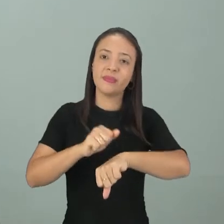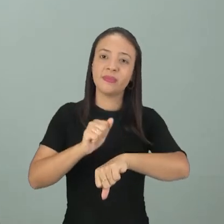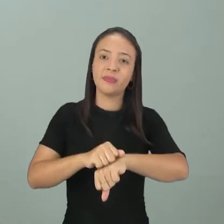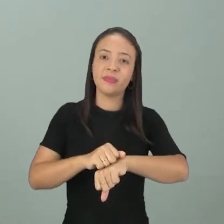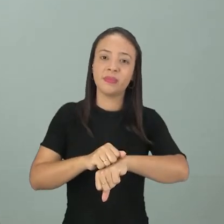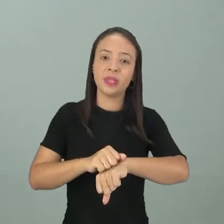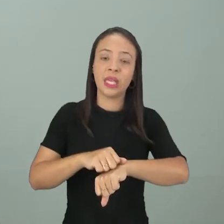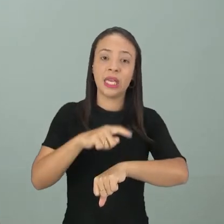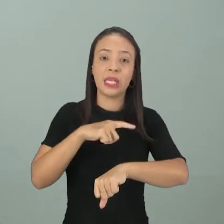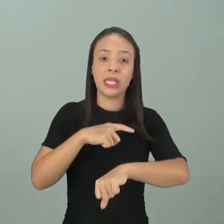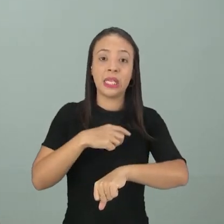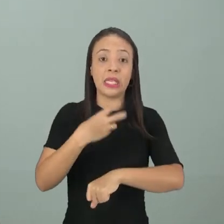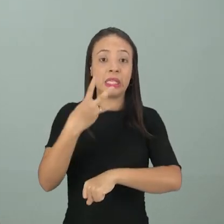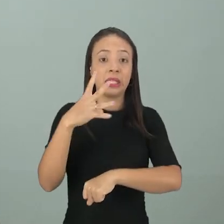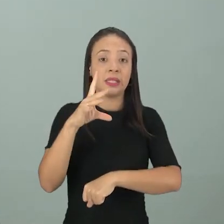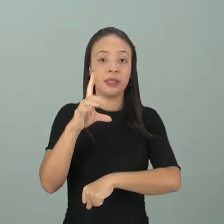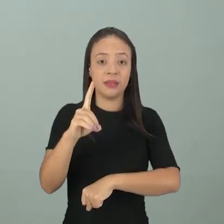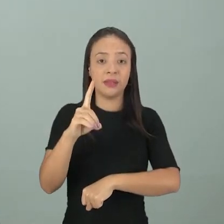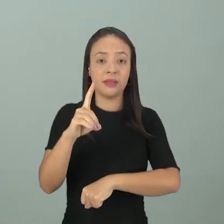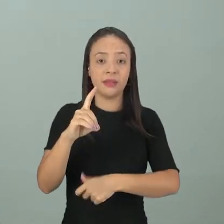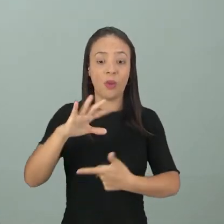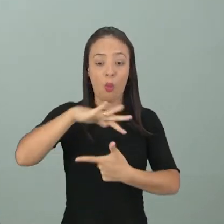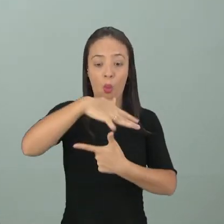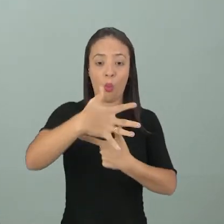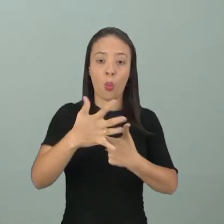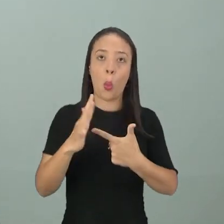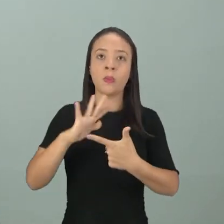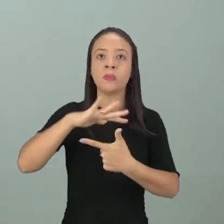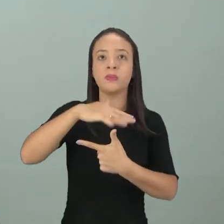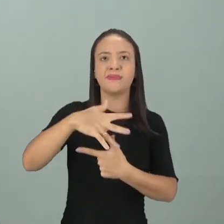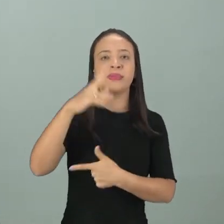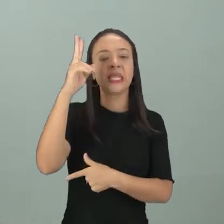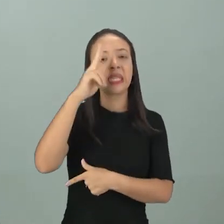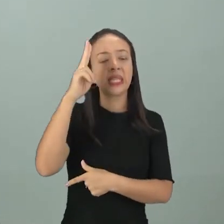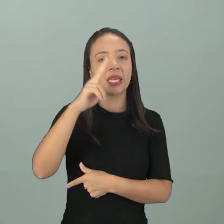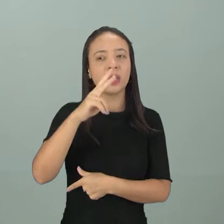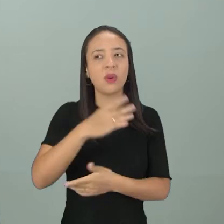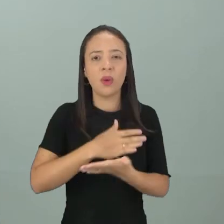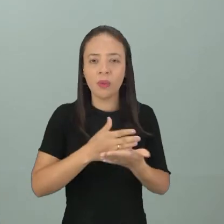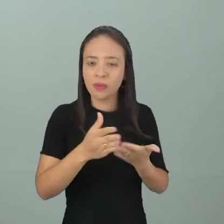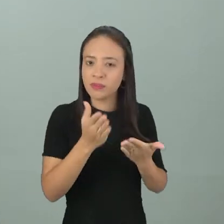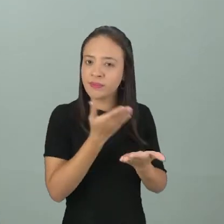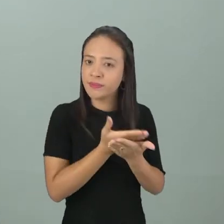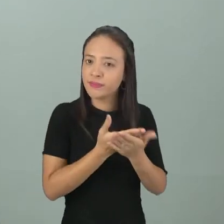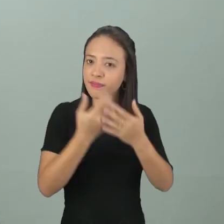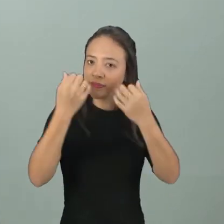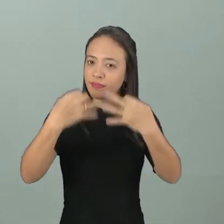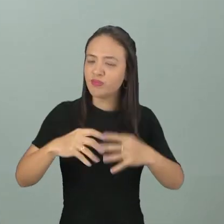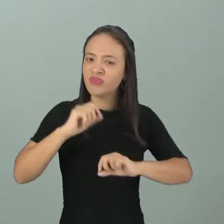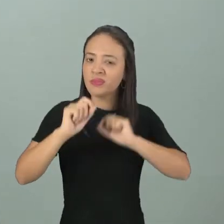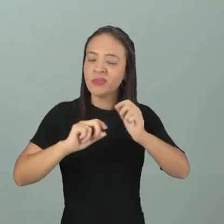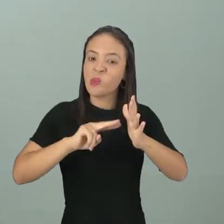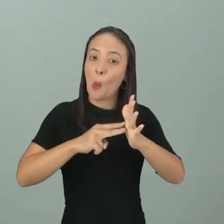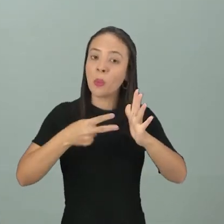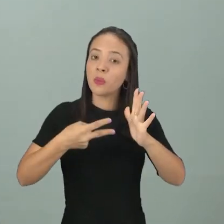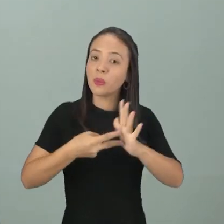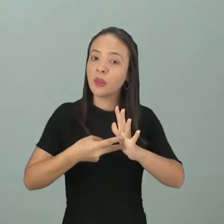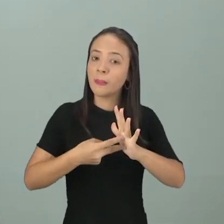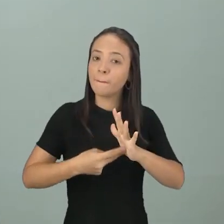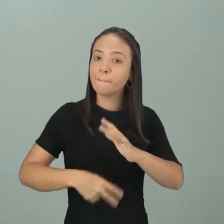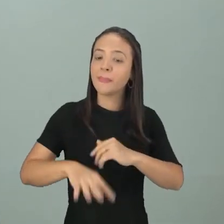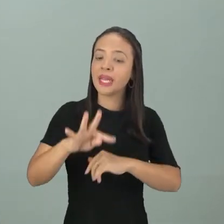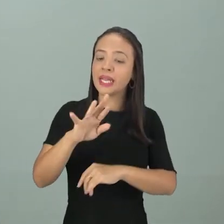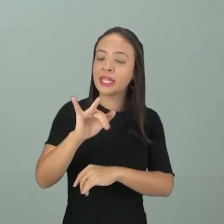quê? Tridimensionais. E o que foi que eu falei para vocês lá no início da nossa aula? O que são formas, o que são